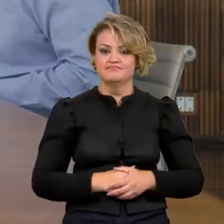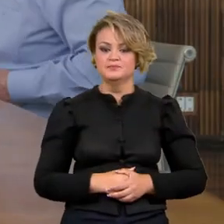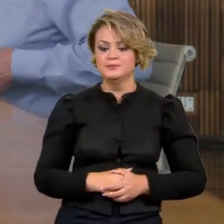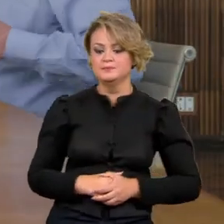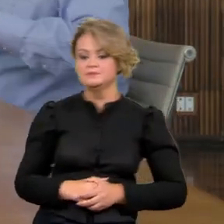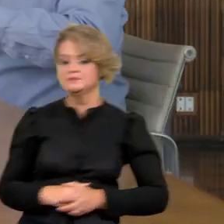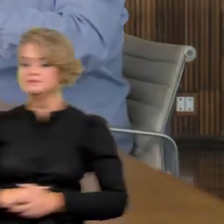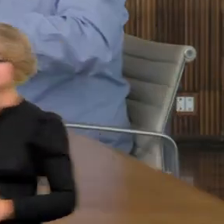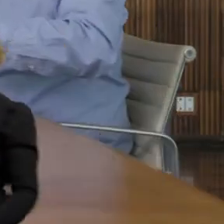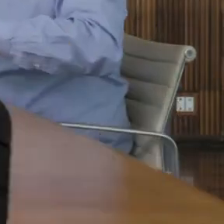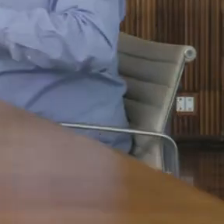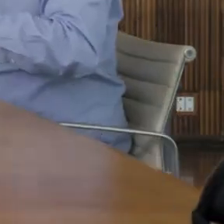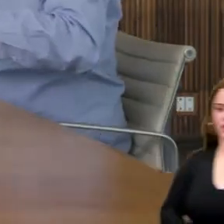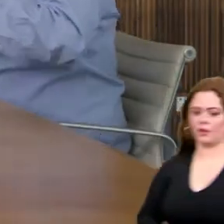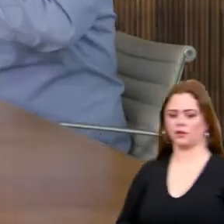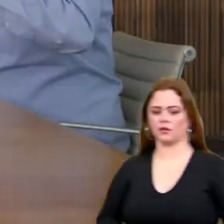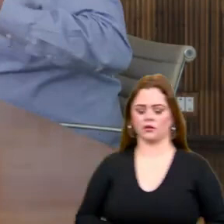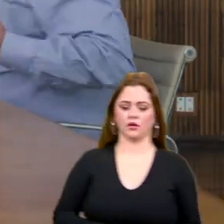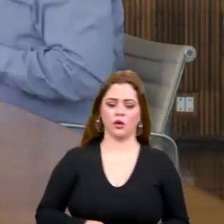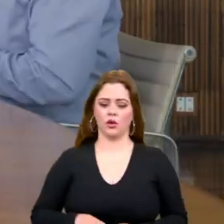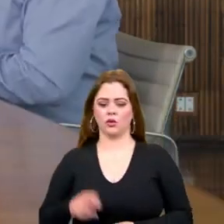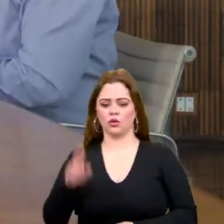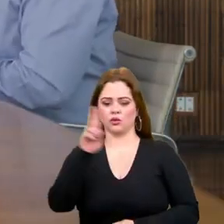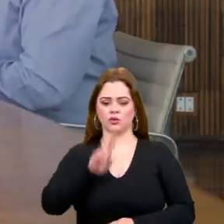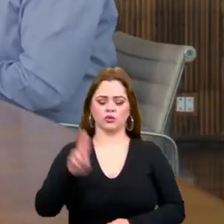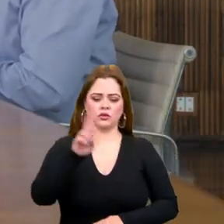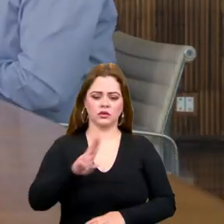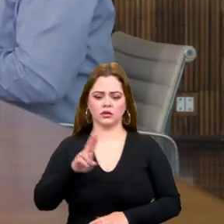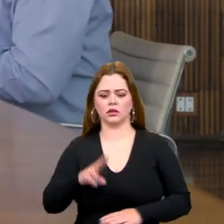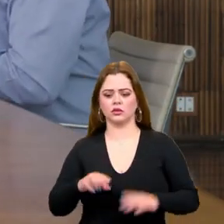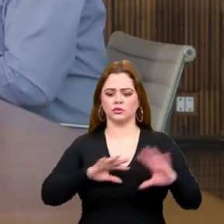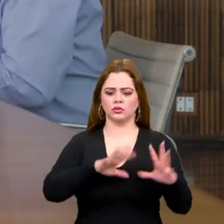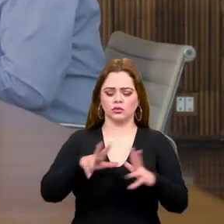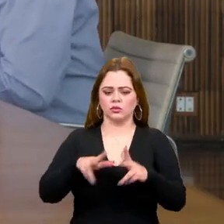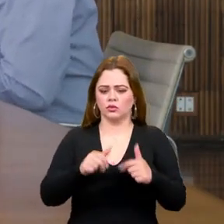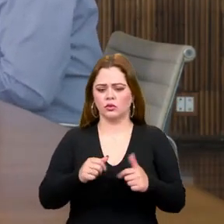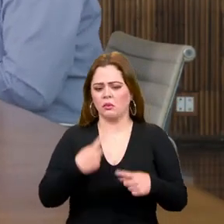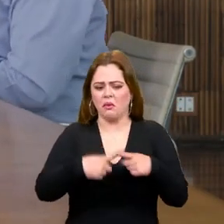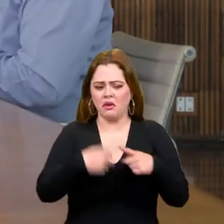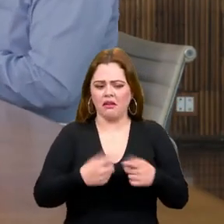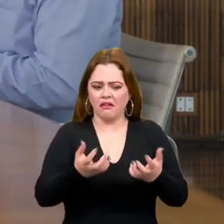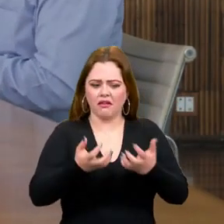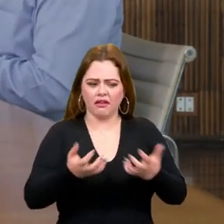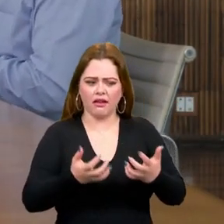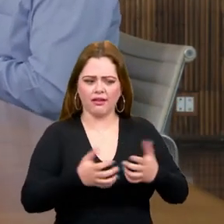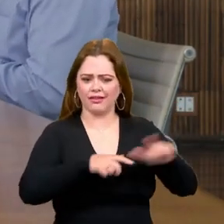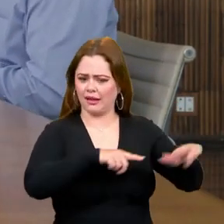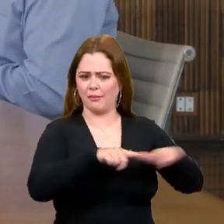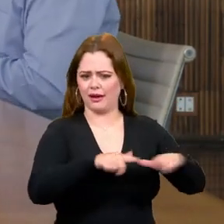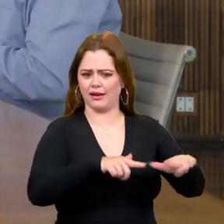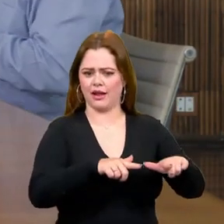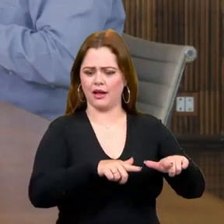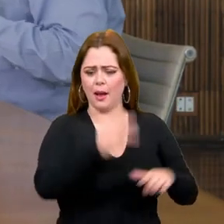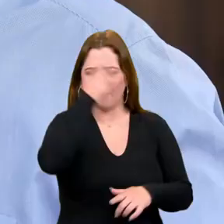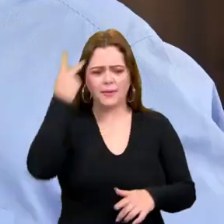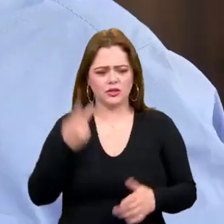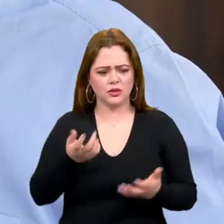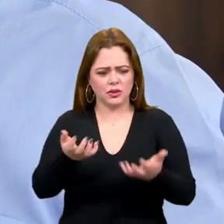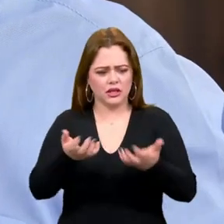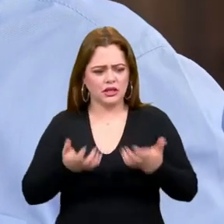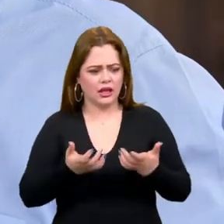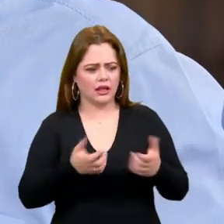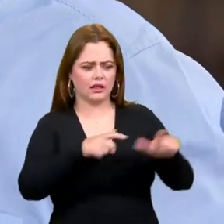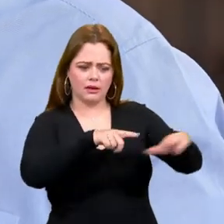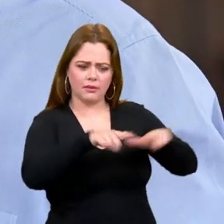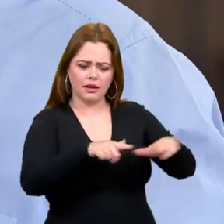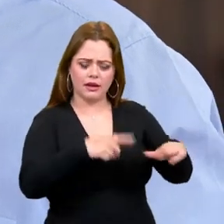competentes porque querem trabalhar para trabalhar não tem não problema não tem porque a ver luta não tem porque a ver